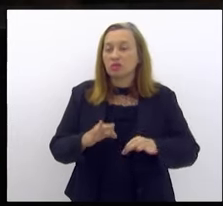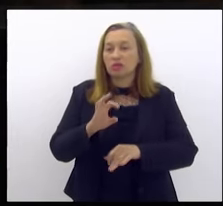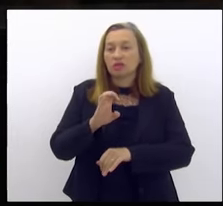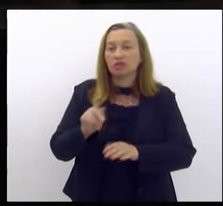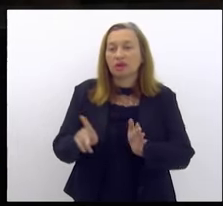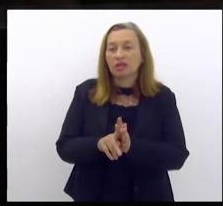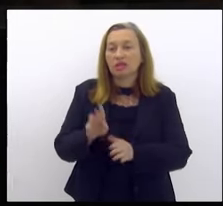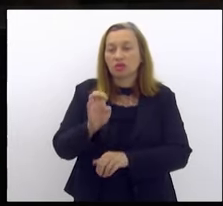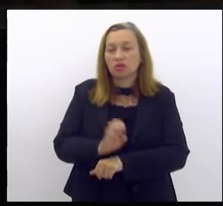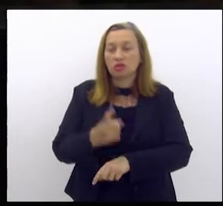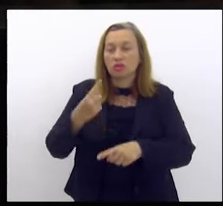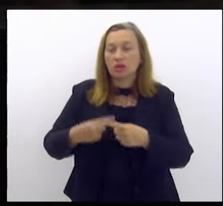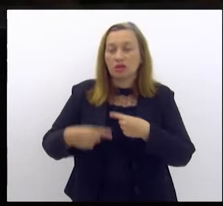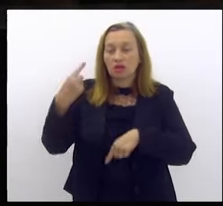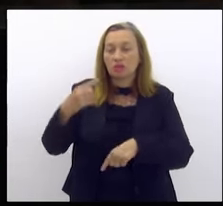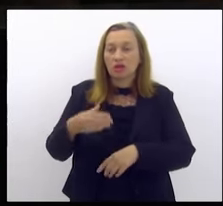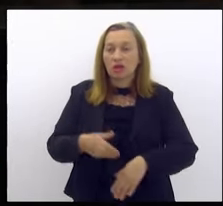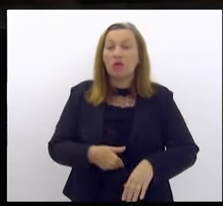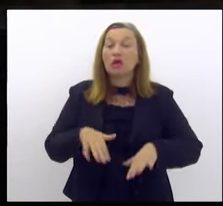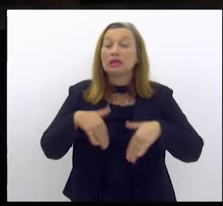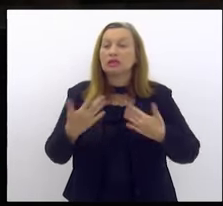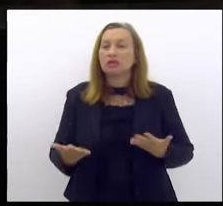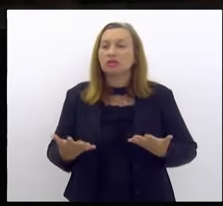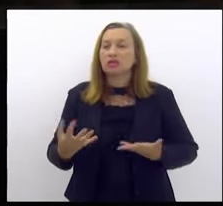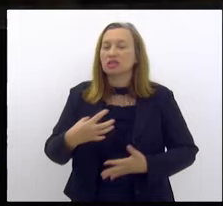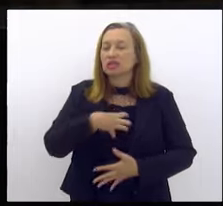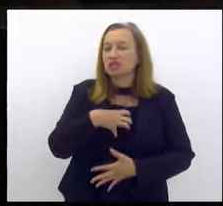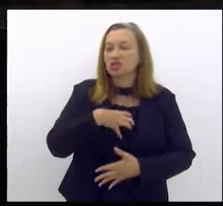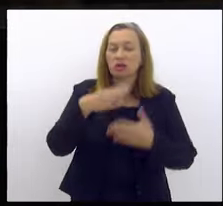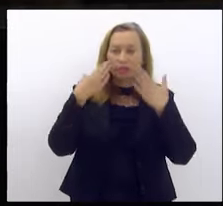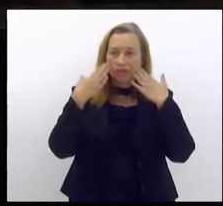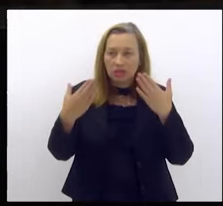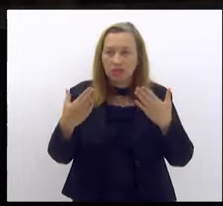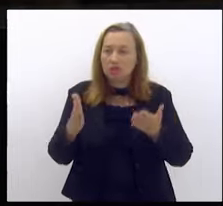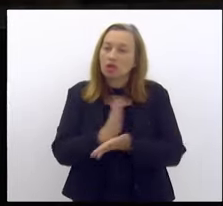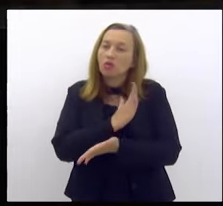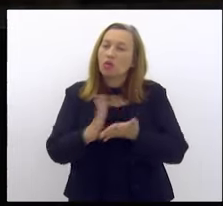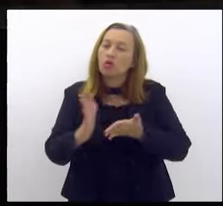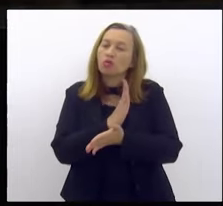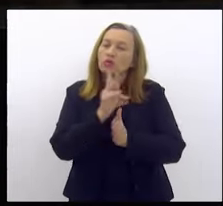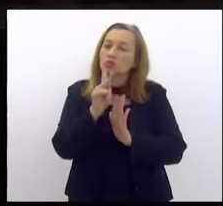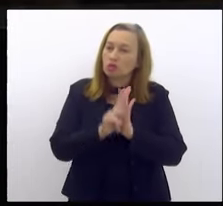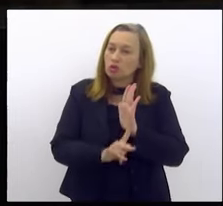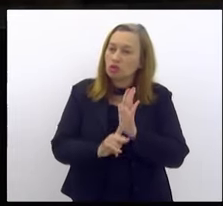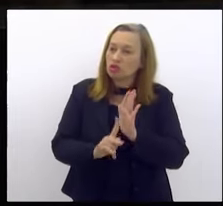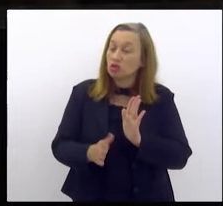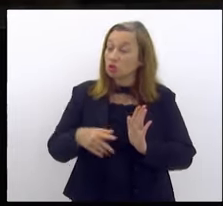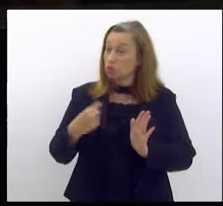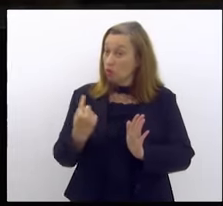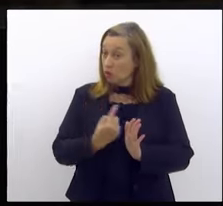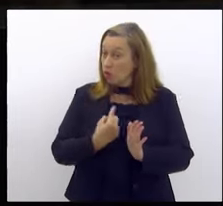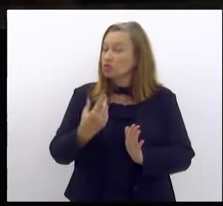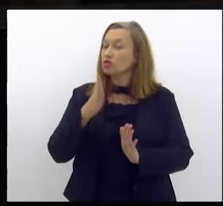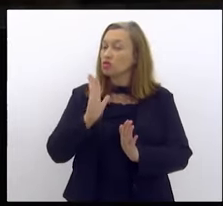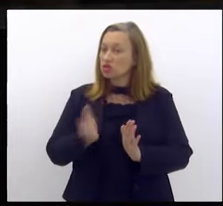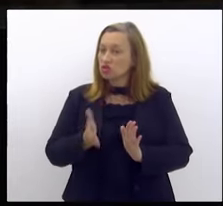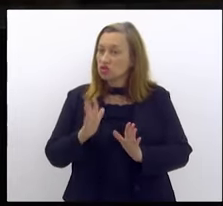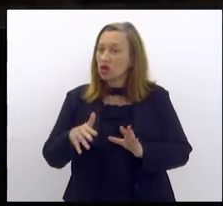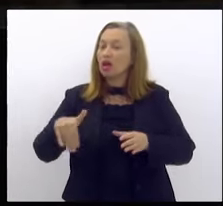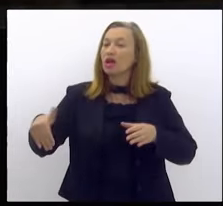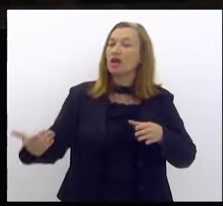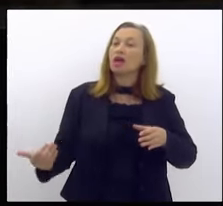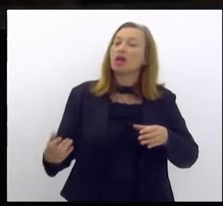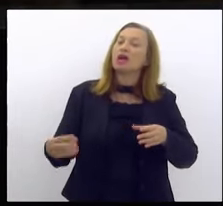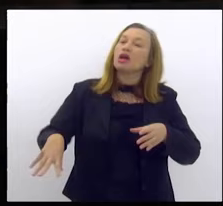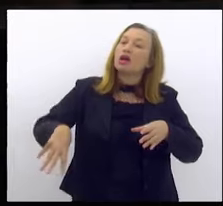Estado para superar a fome. Então, nesse sentido, apresentamos, inclusive, alguns projetos de nossa autoria que já tramitam na